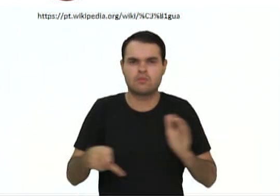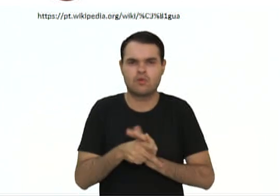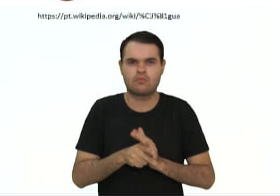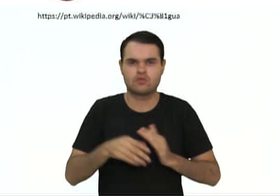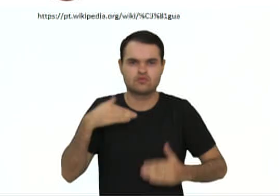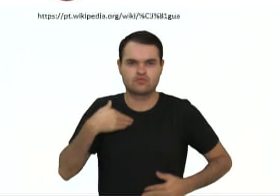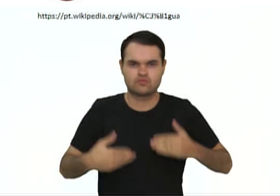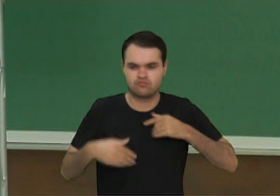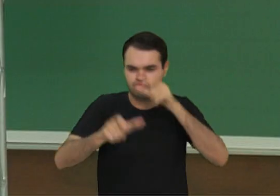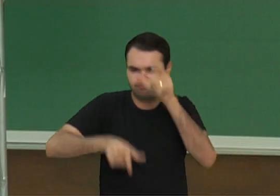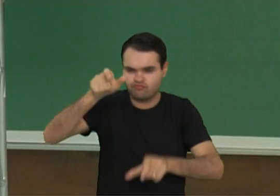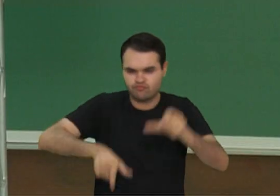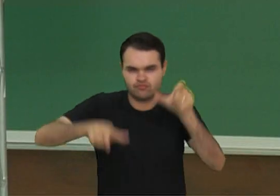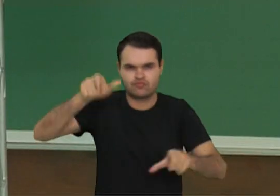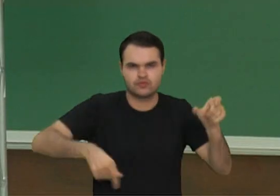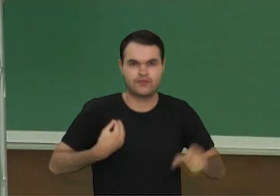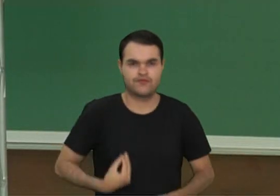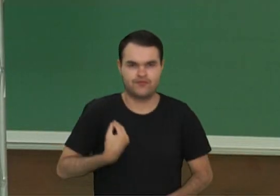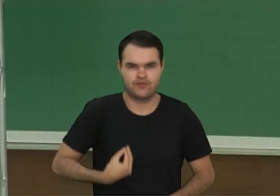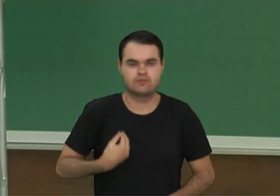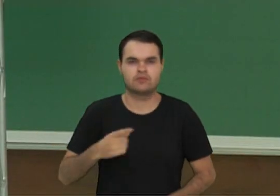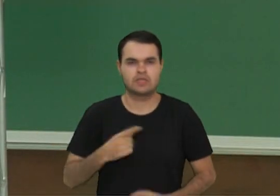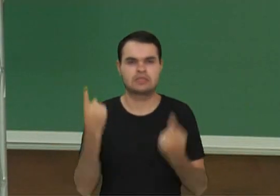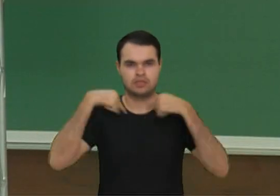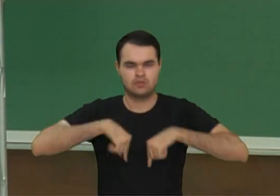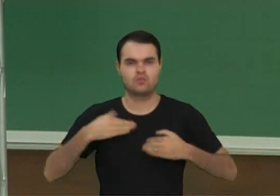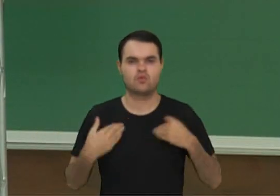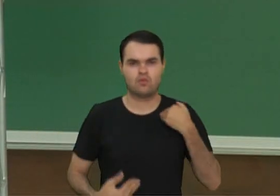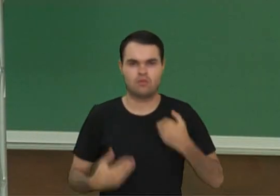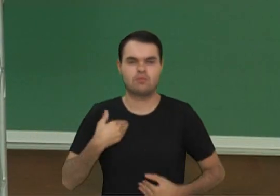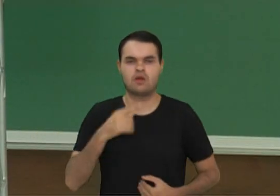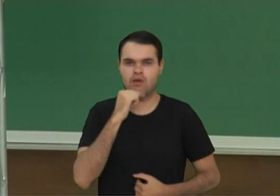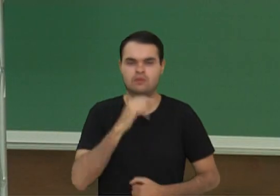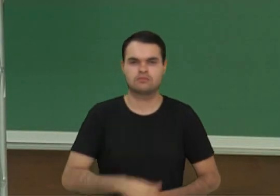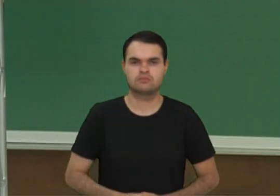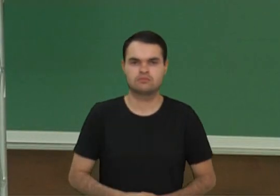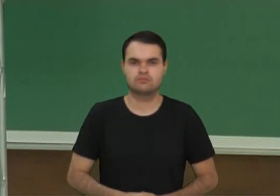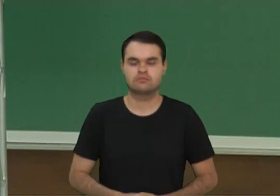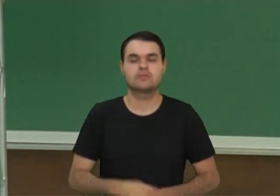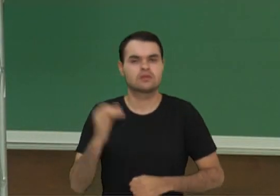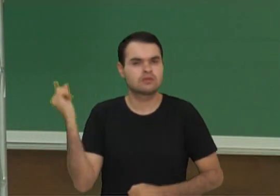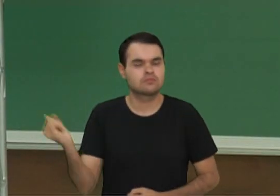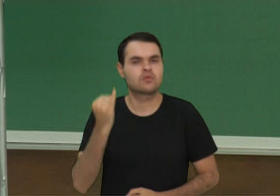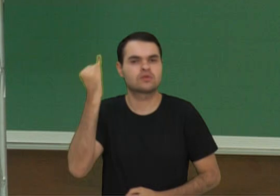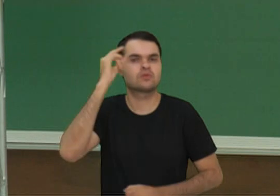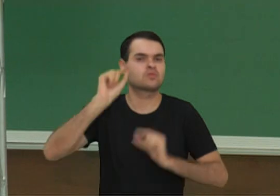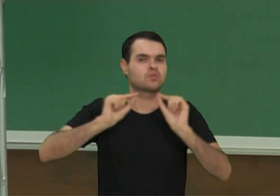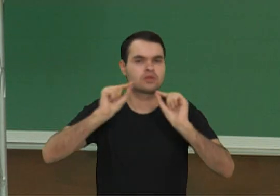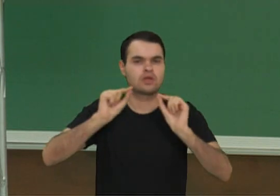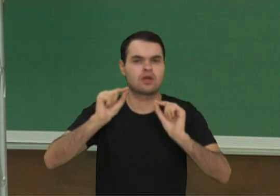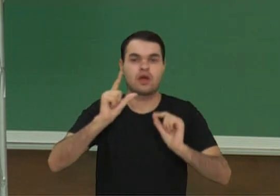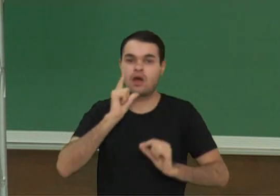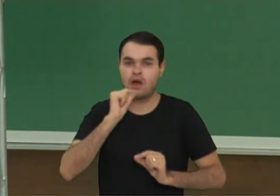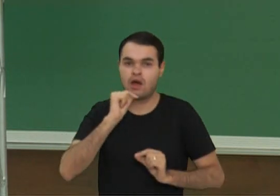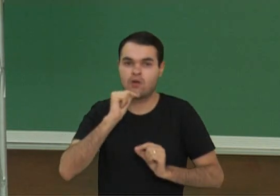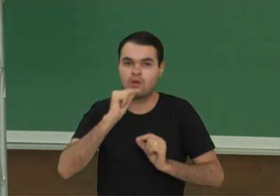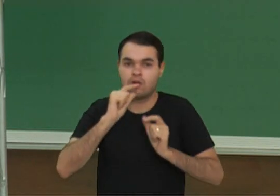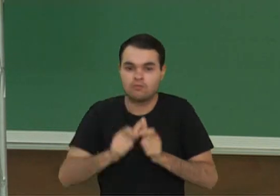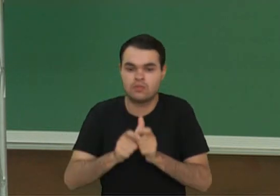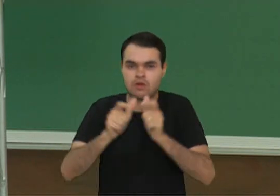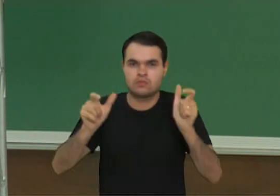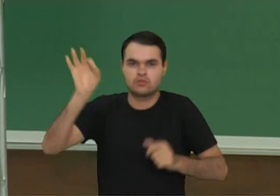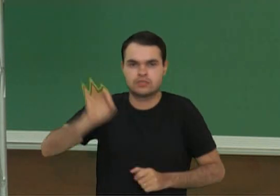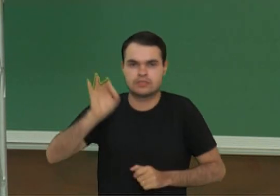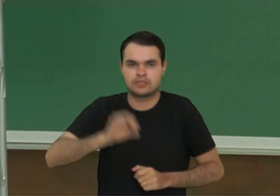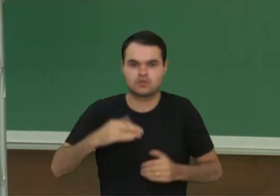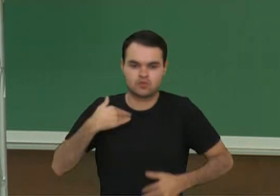dos seres vivos. Então, aqui nós temos a definição científica de água e também vale destacar que a água compõe a maior parte dos fluidos